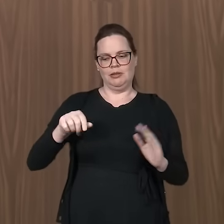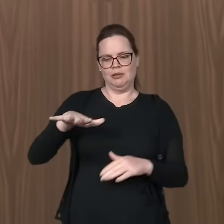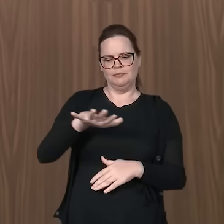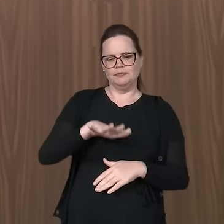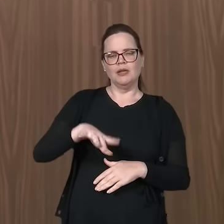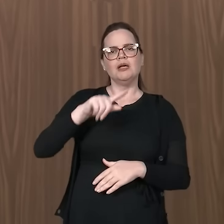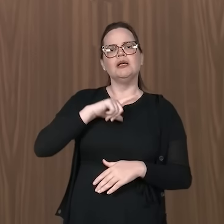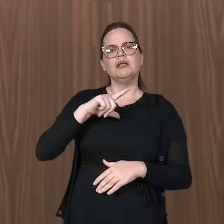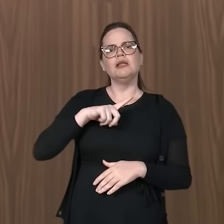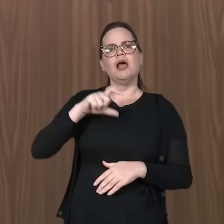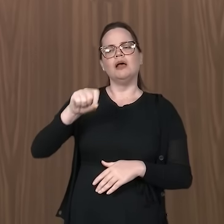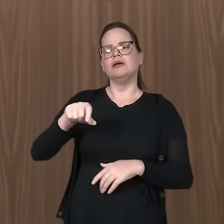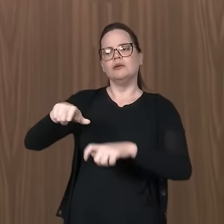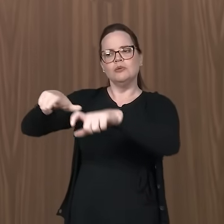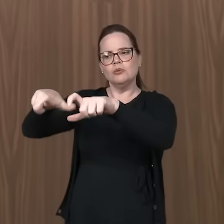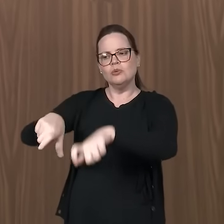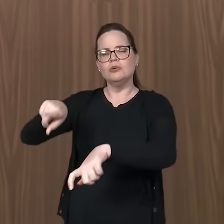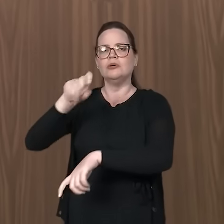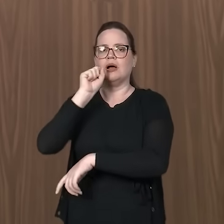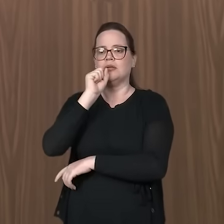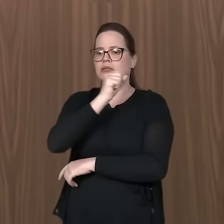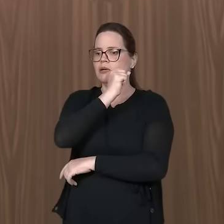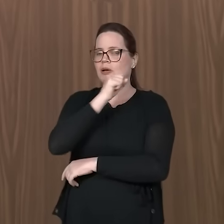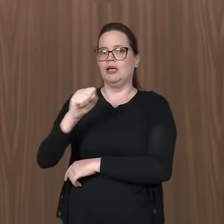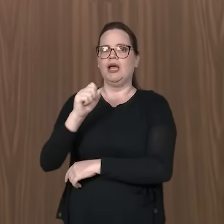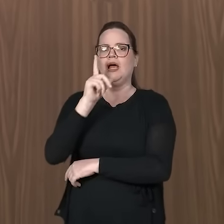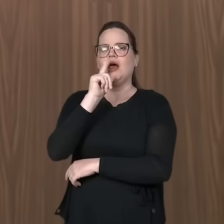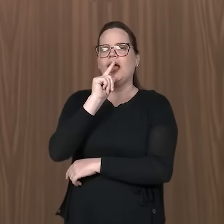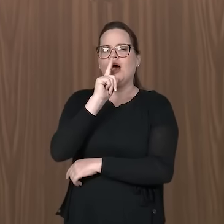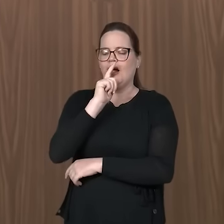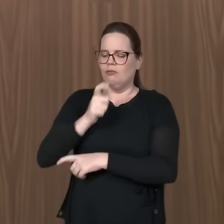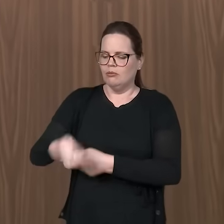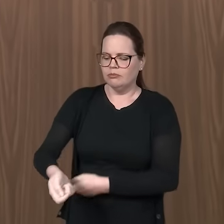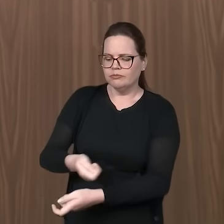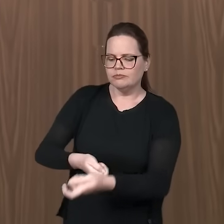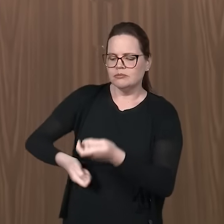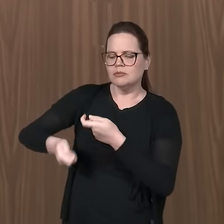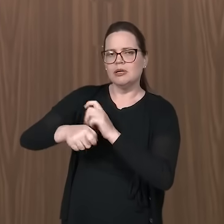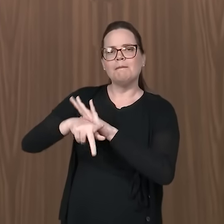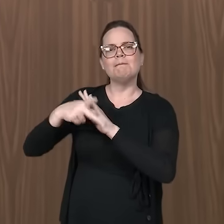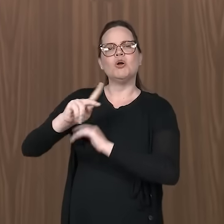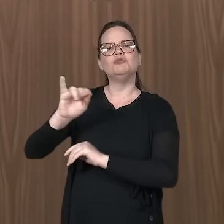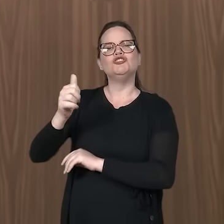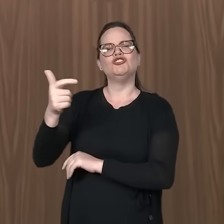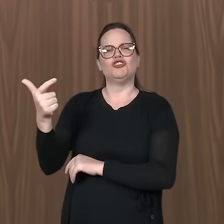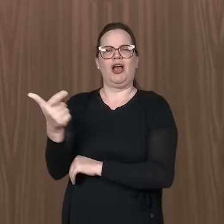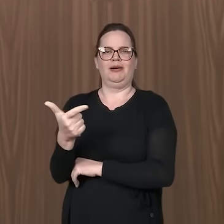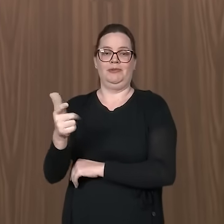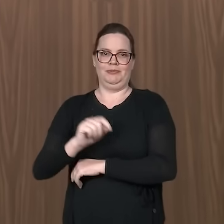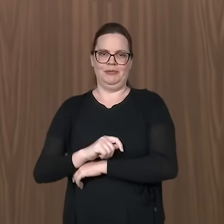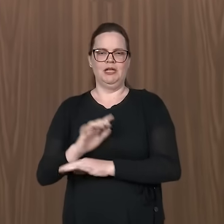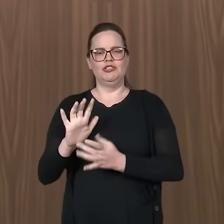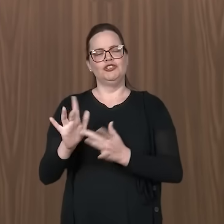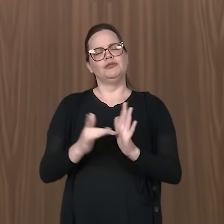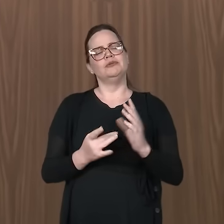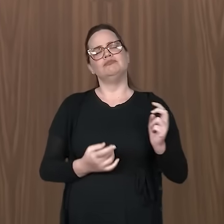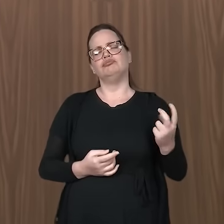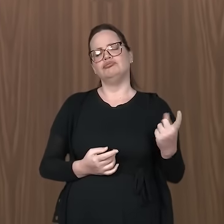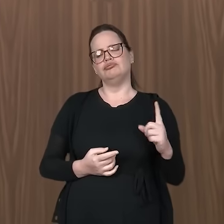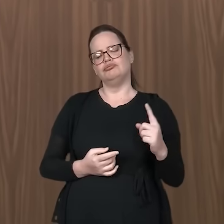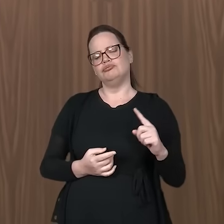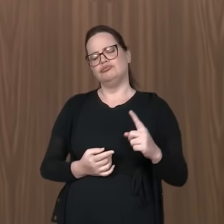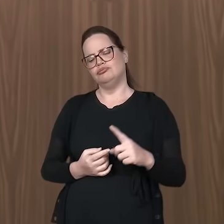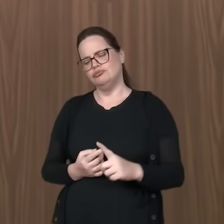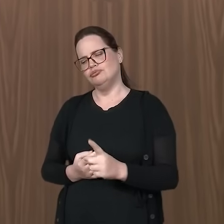onde estava o poço de Jacó, a palavra diz que Jesus estava cansado do caminho. Os discípulos deixaram o Senhor